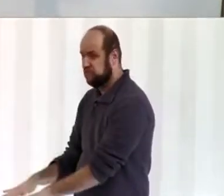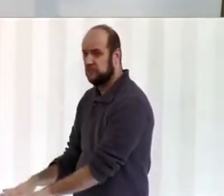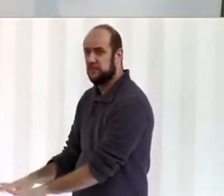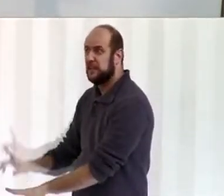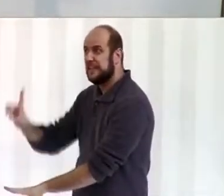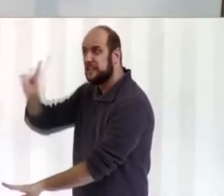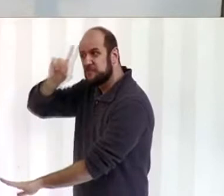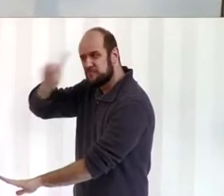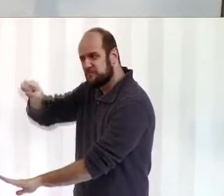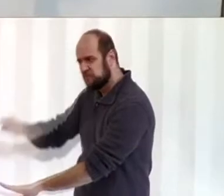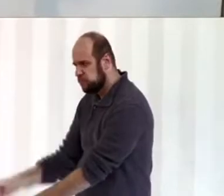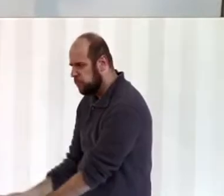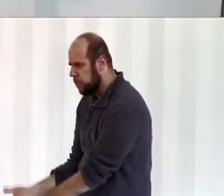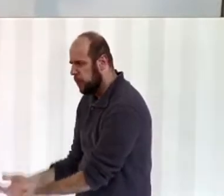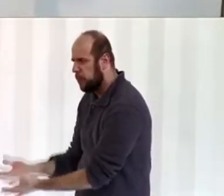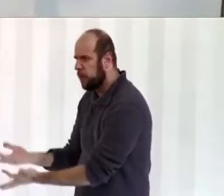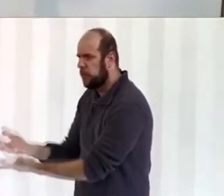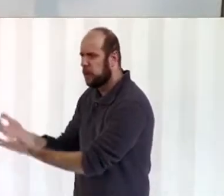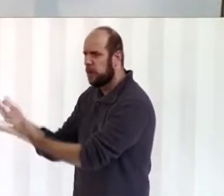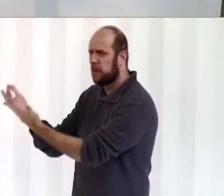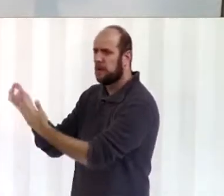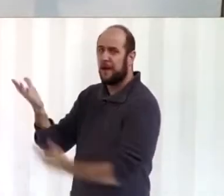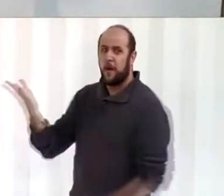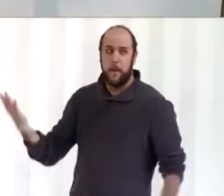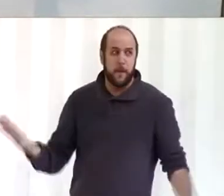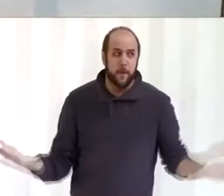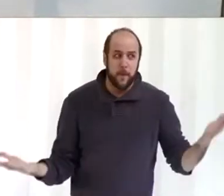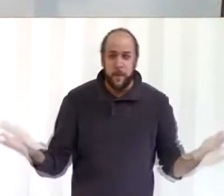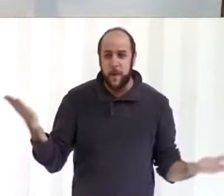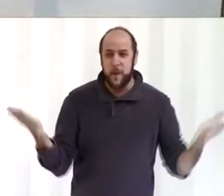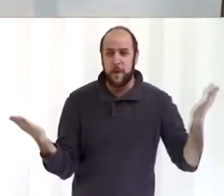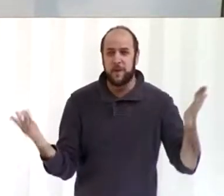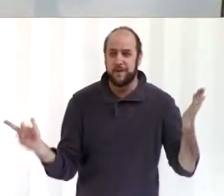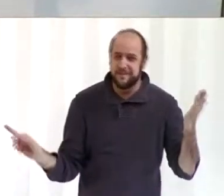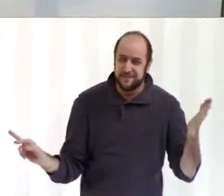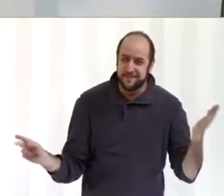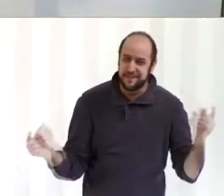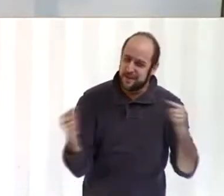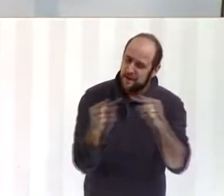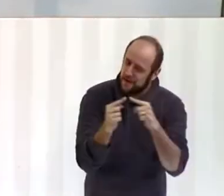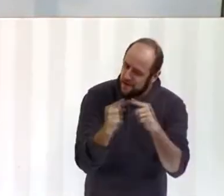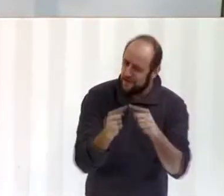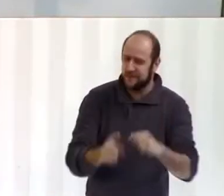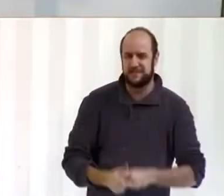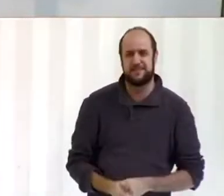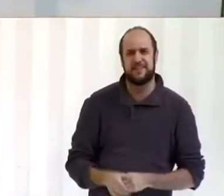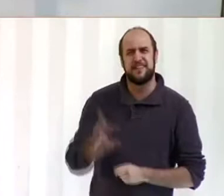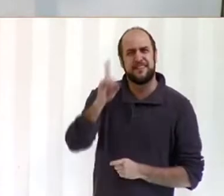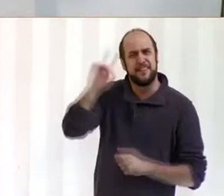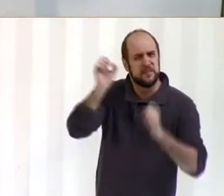tem todo o poder para fazer coisas impossíveis.